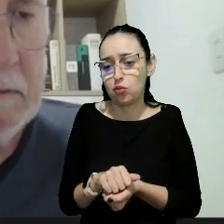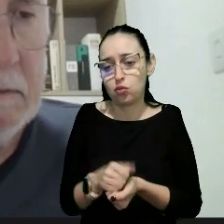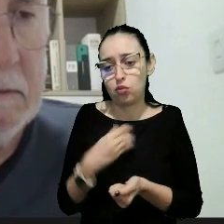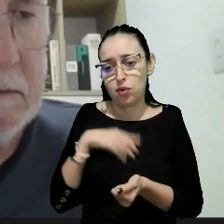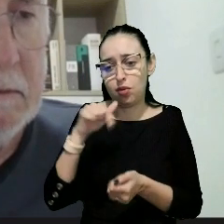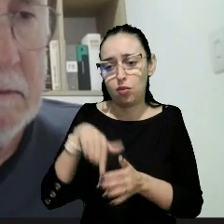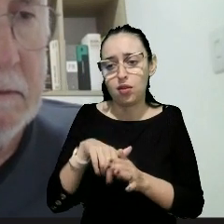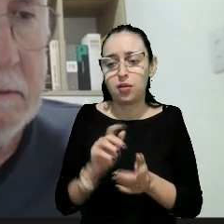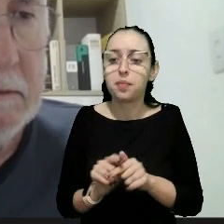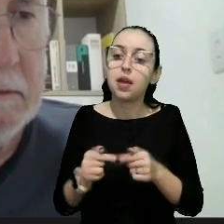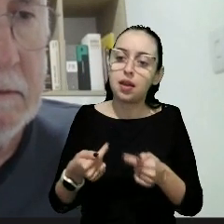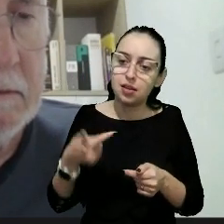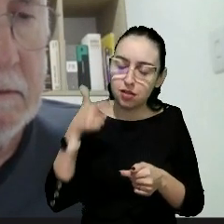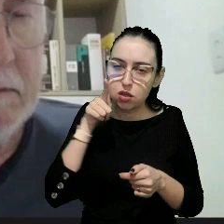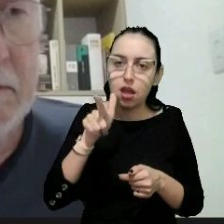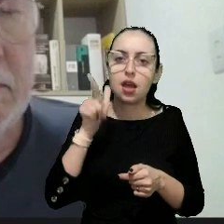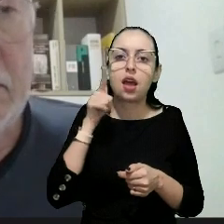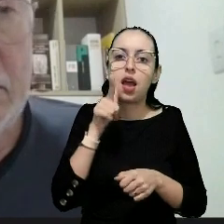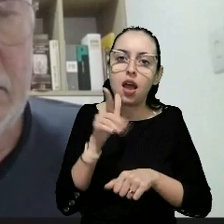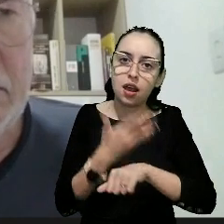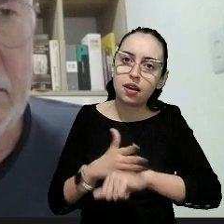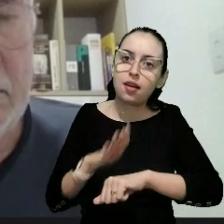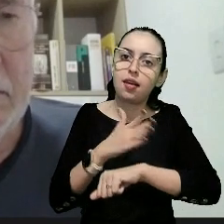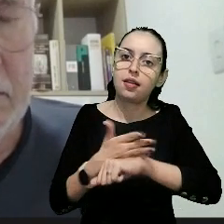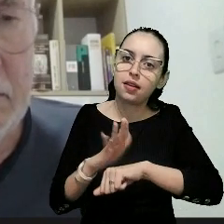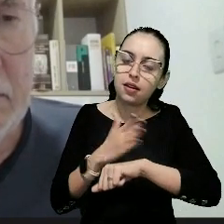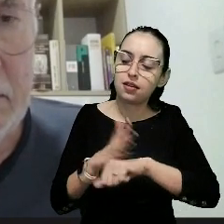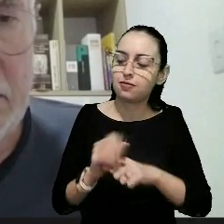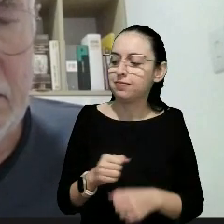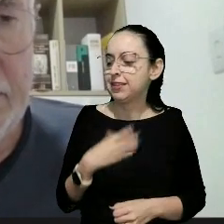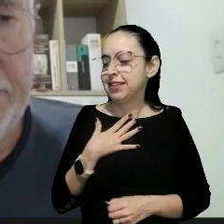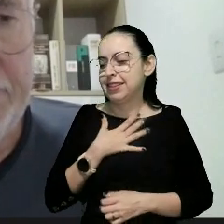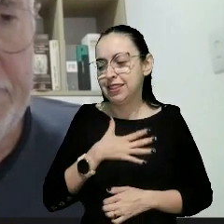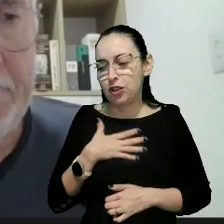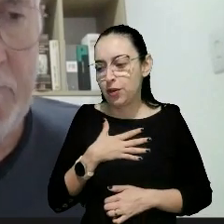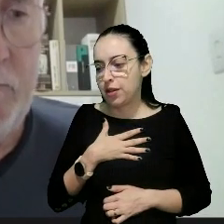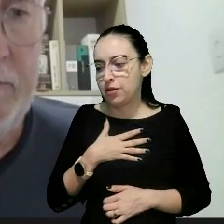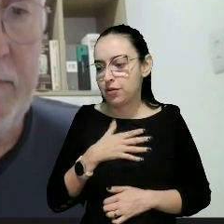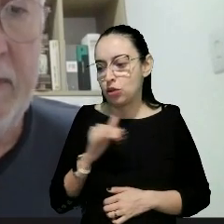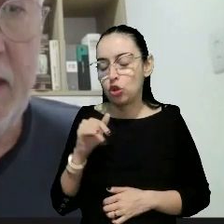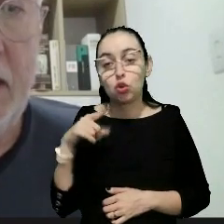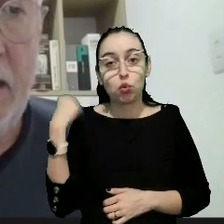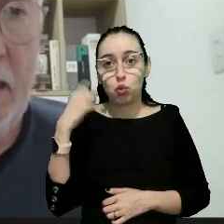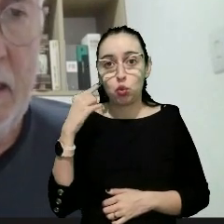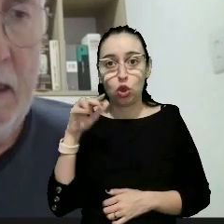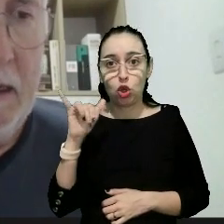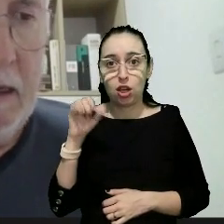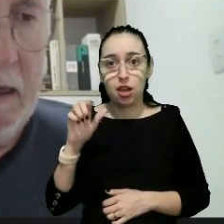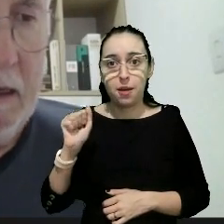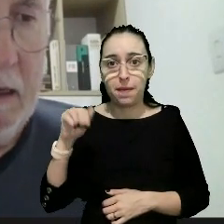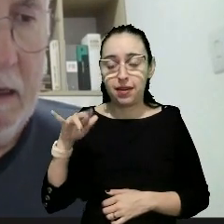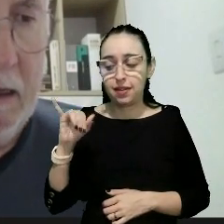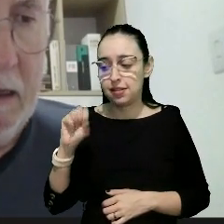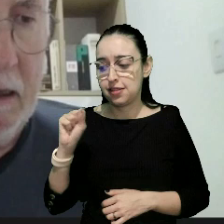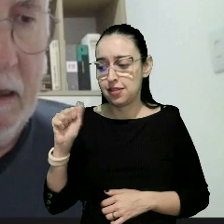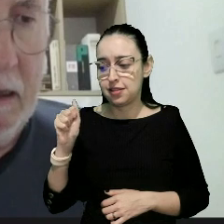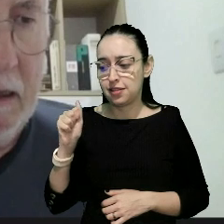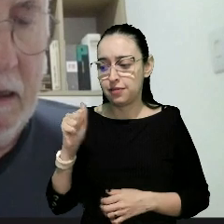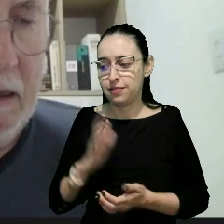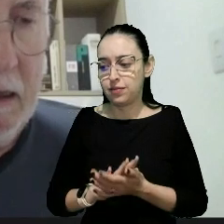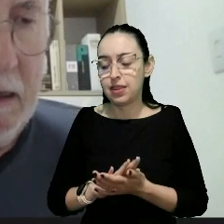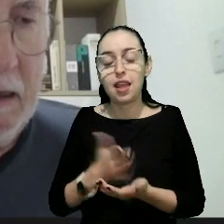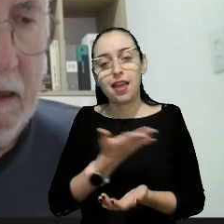às vezes não sei bem em que mundo que eu estou, não, mas eu continuo tentando. Marisa, eu adorei. Eu não vou te chamar de